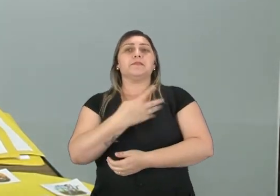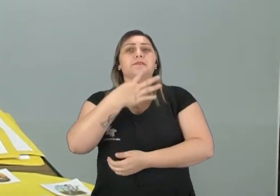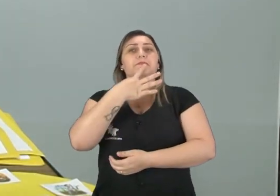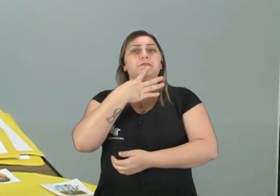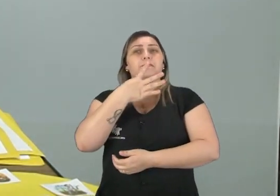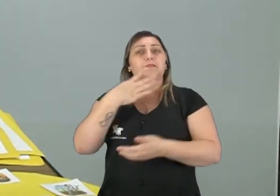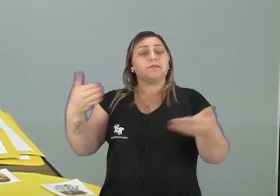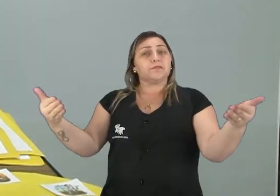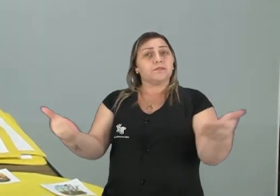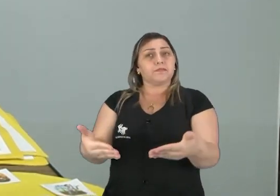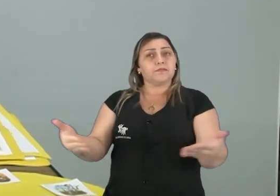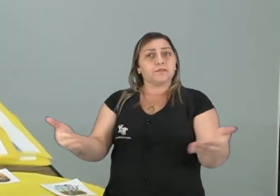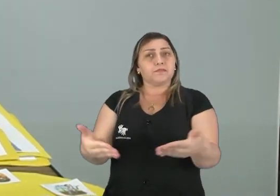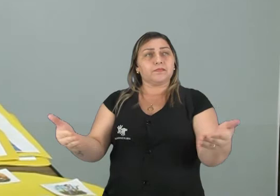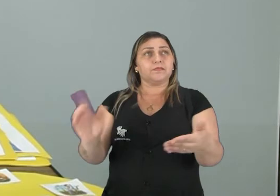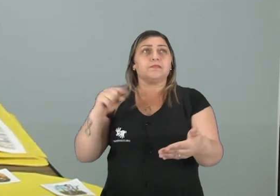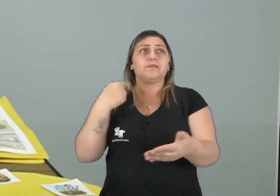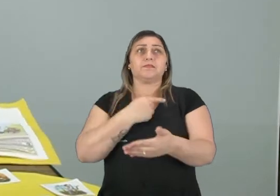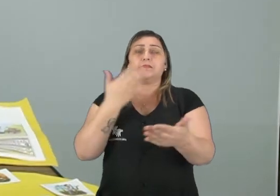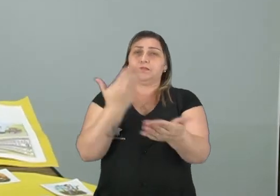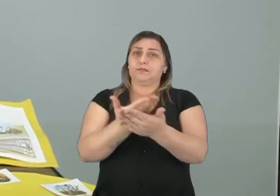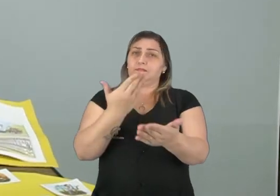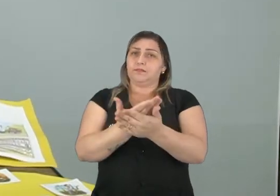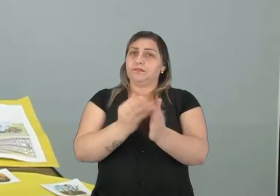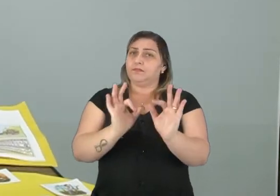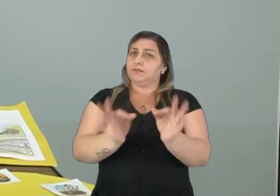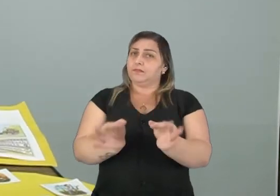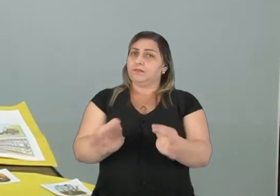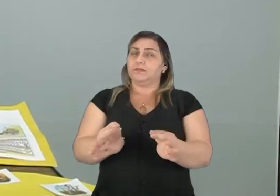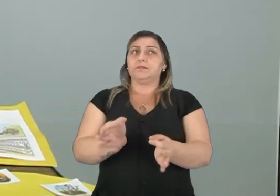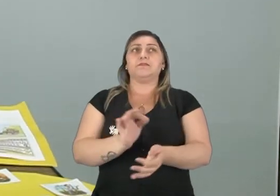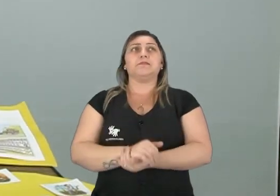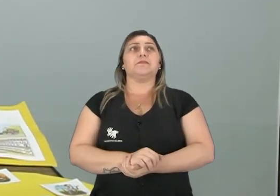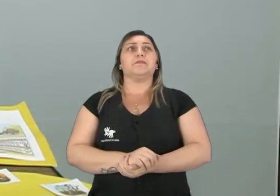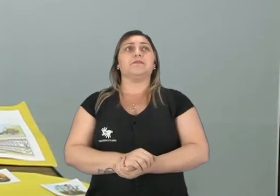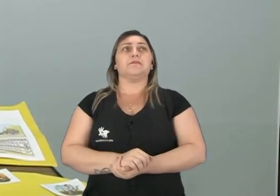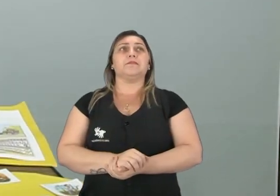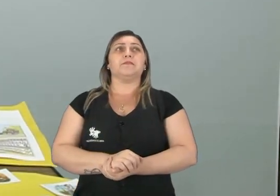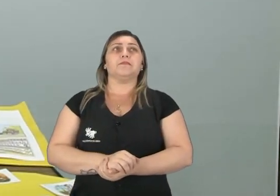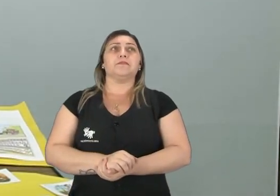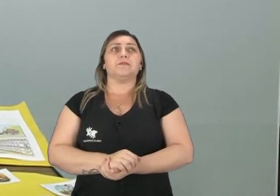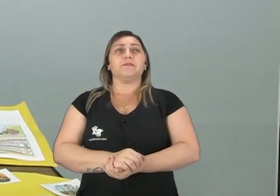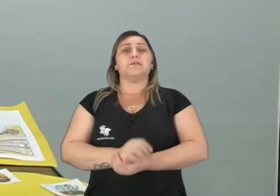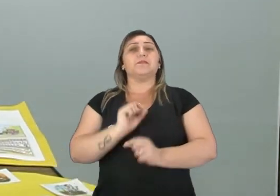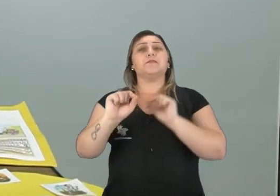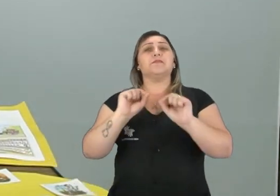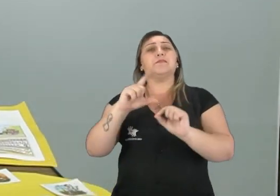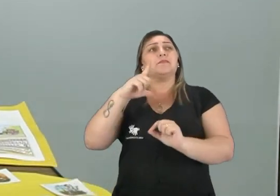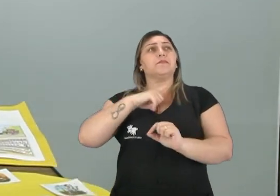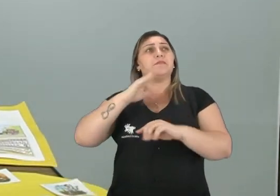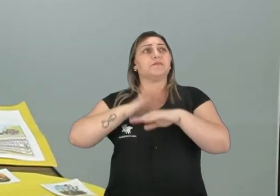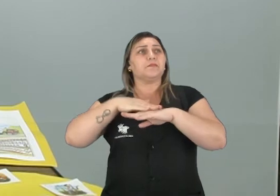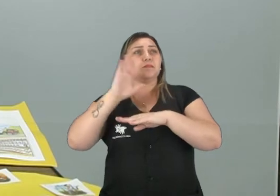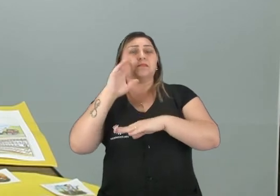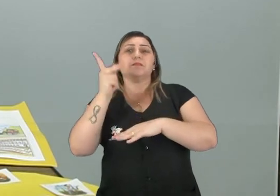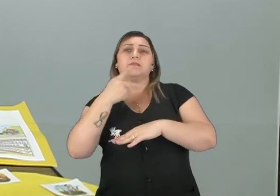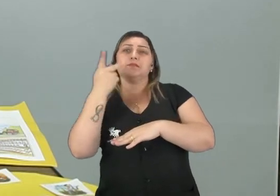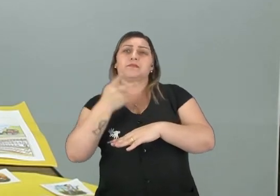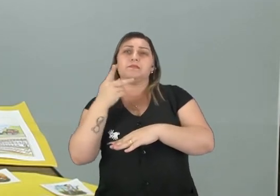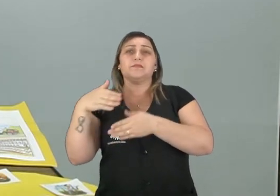conhecemos hoje na nossa aula, certo? Vamos ver o que temos mais para falar